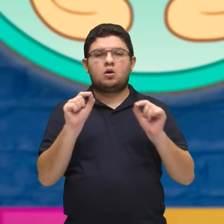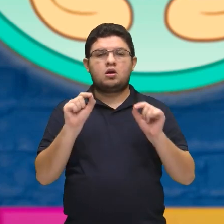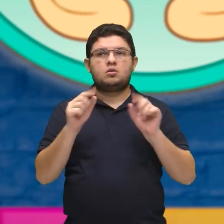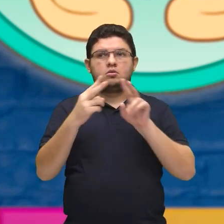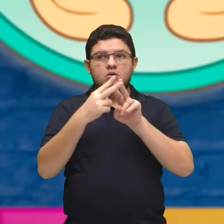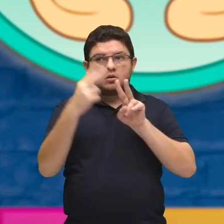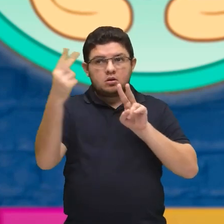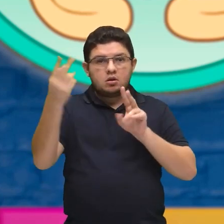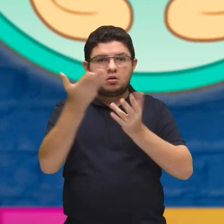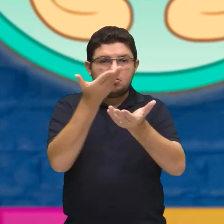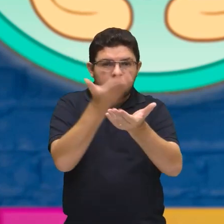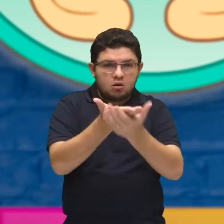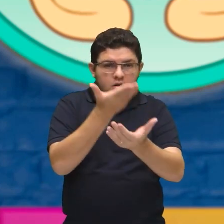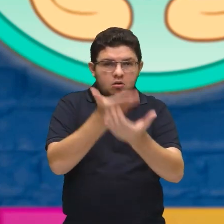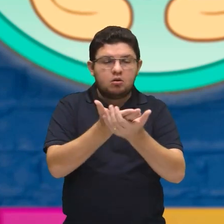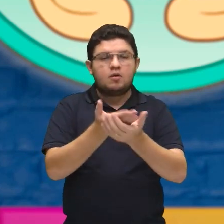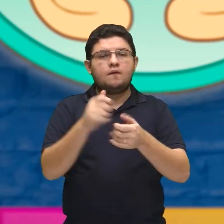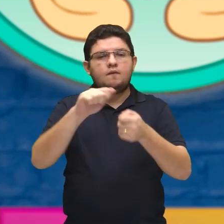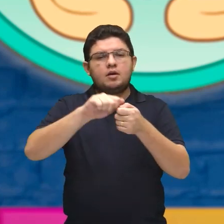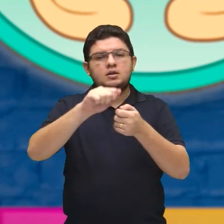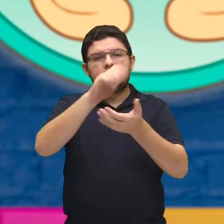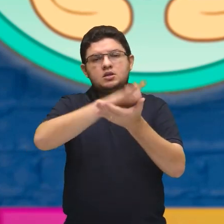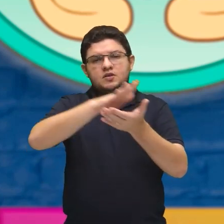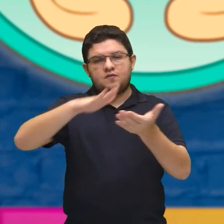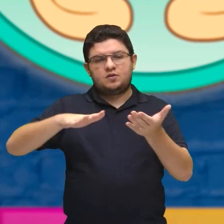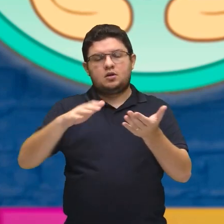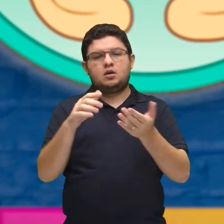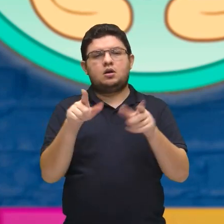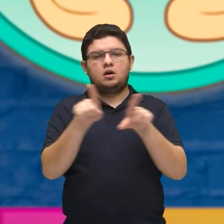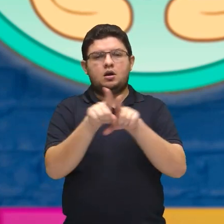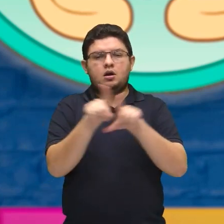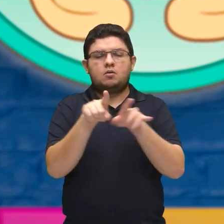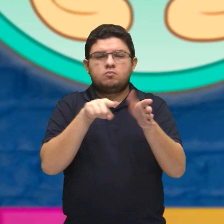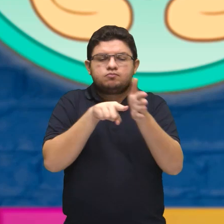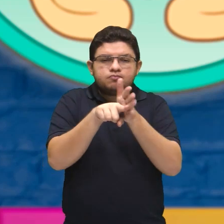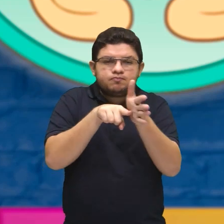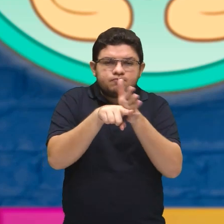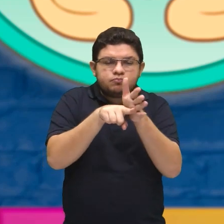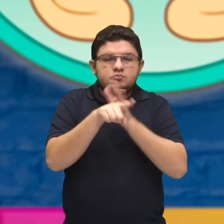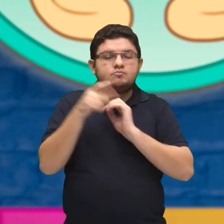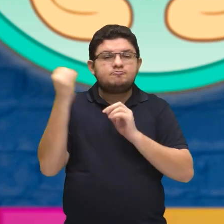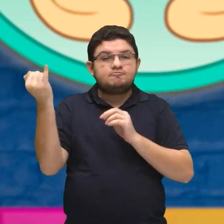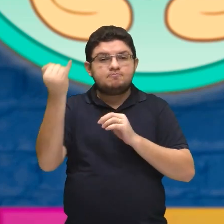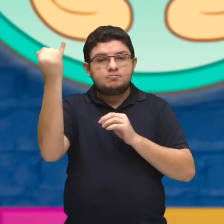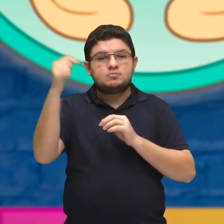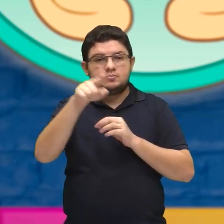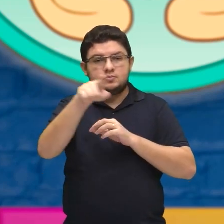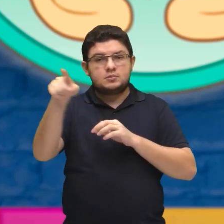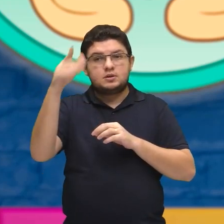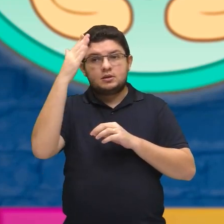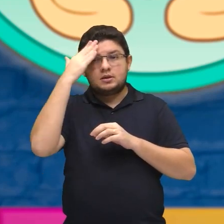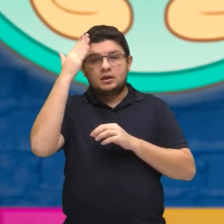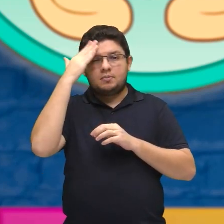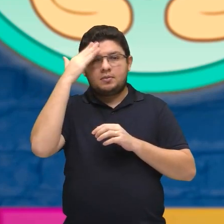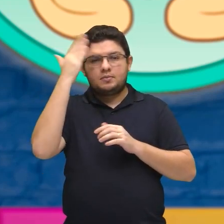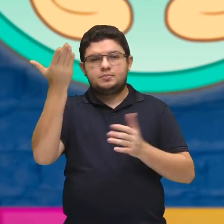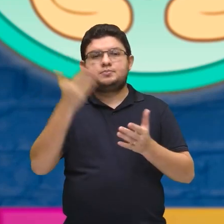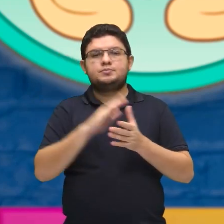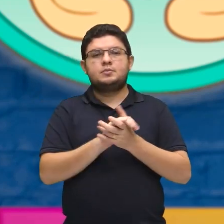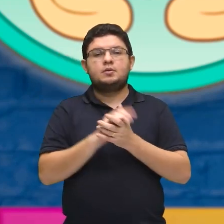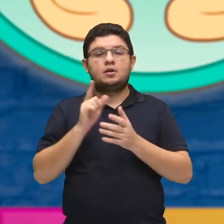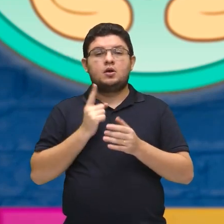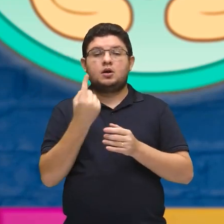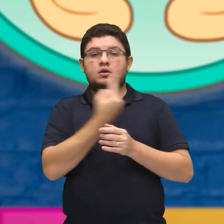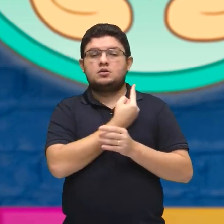casa, né, de fazer as atividades, realizar a pesquisa, isso é importante, até para a gente visualizar o que